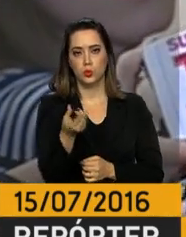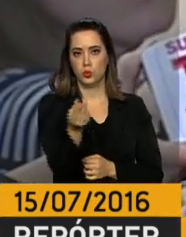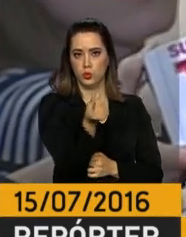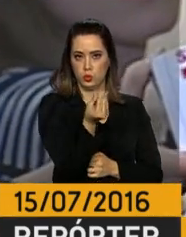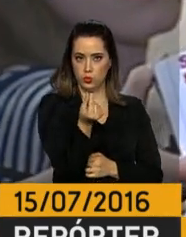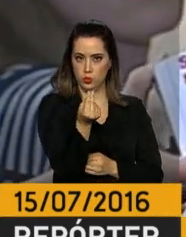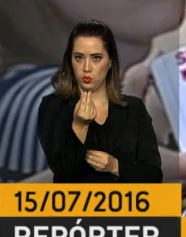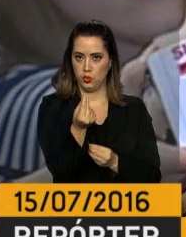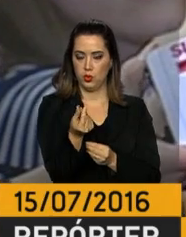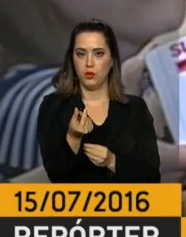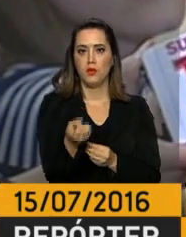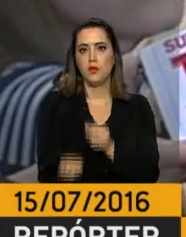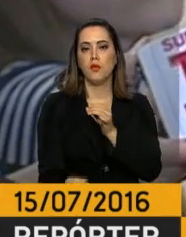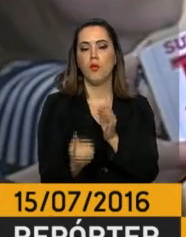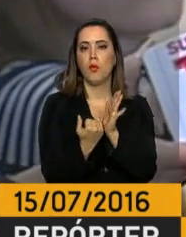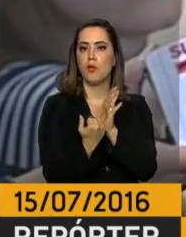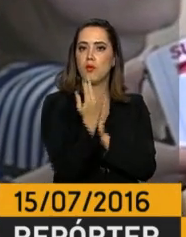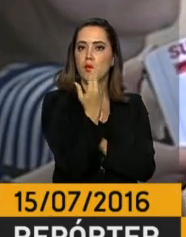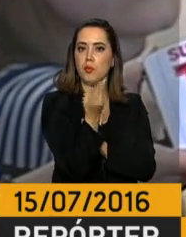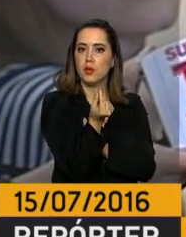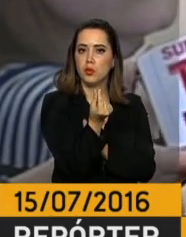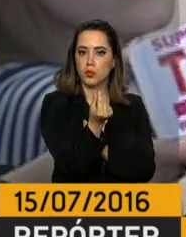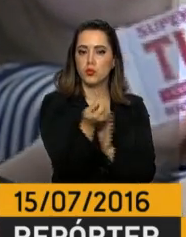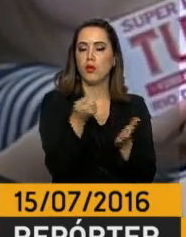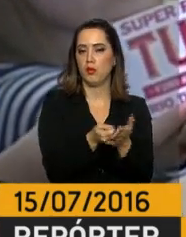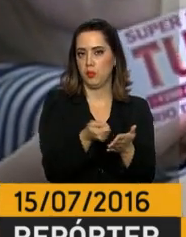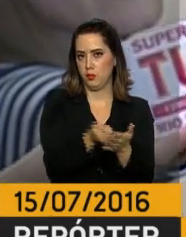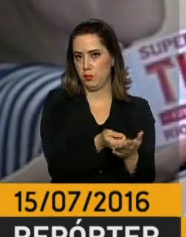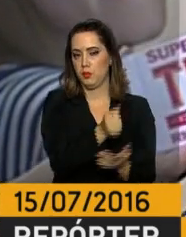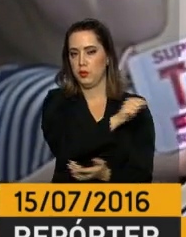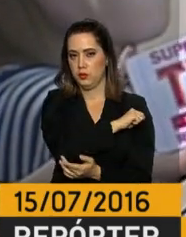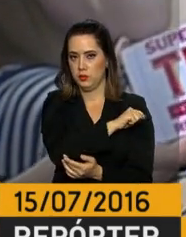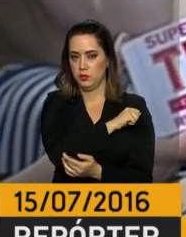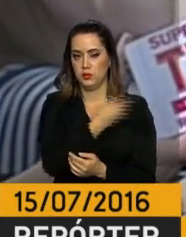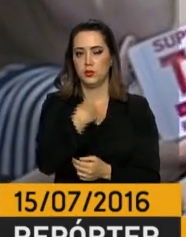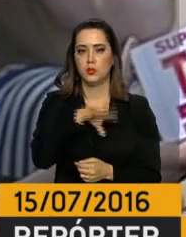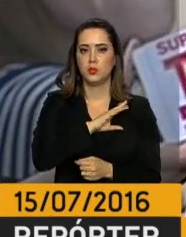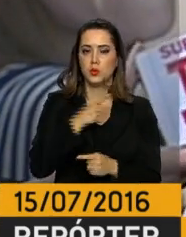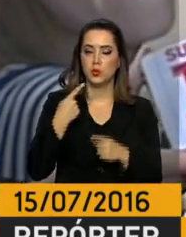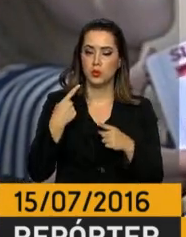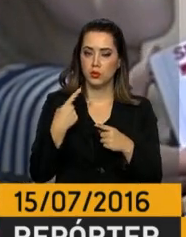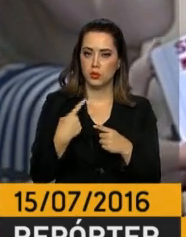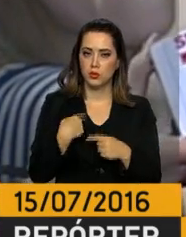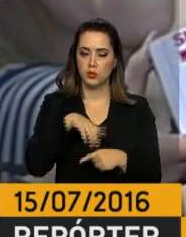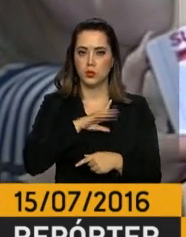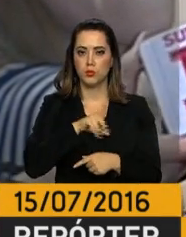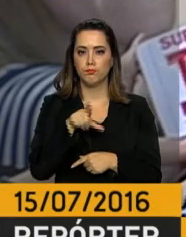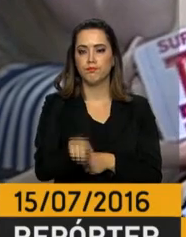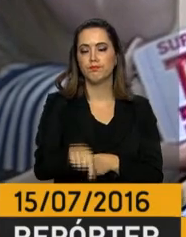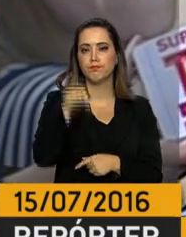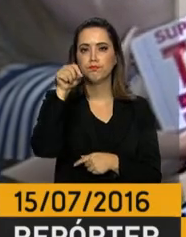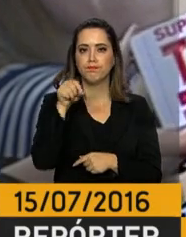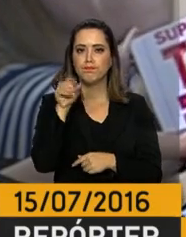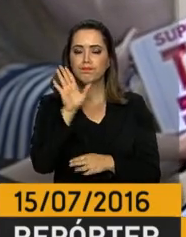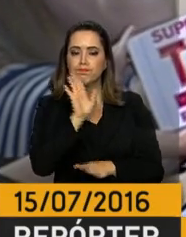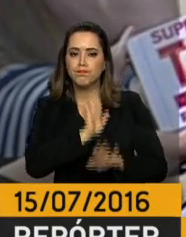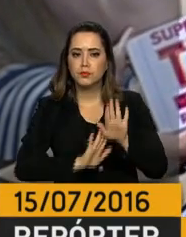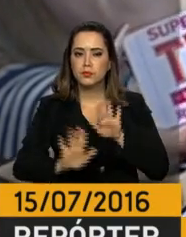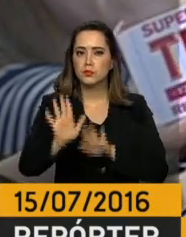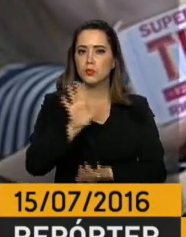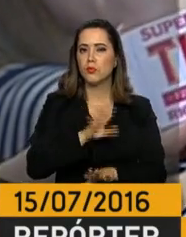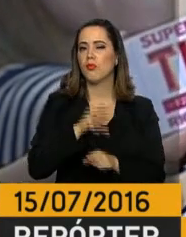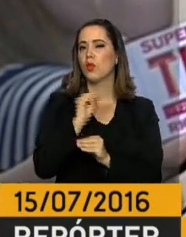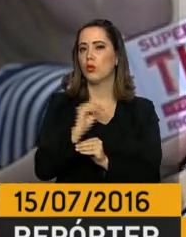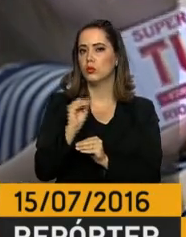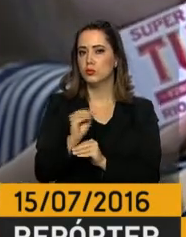nós decidimos preservar de forma muito clara a manutenção